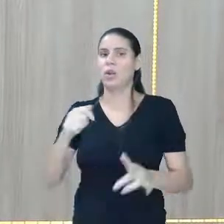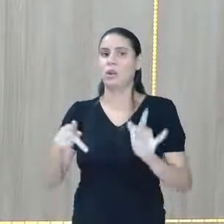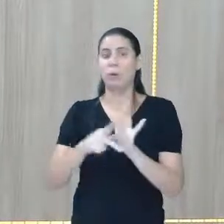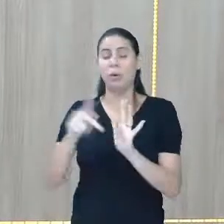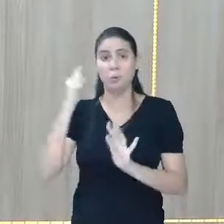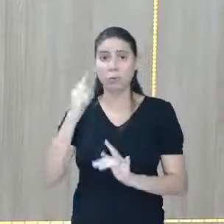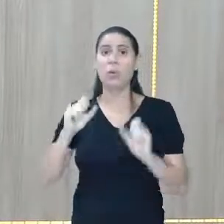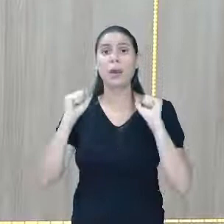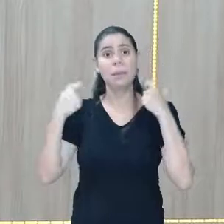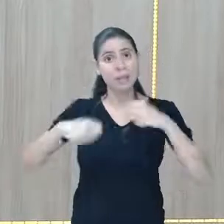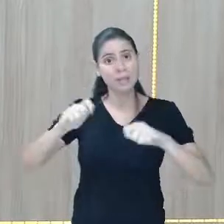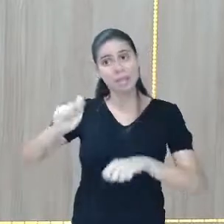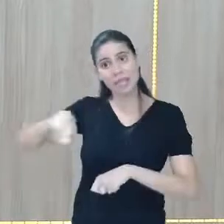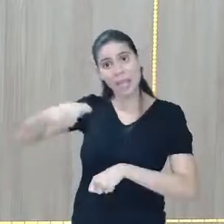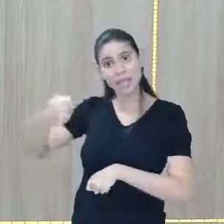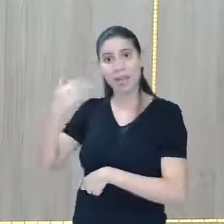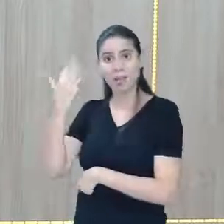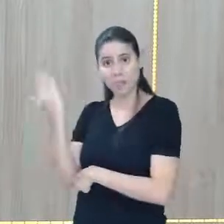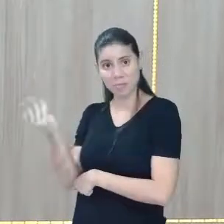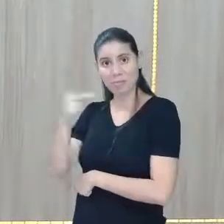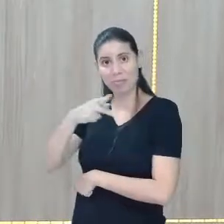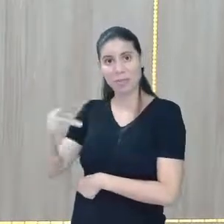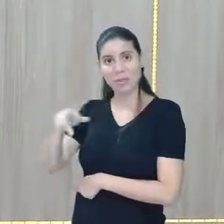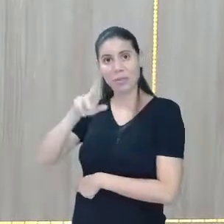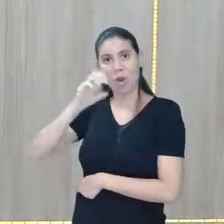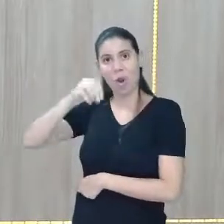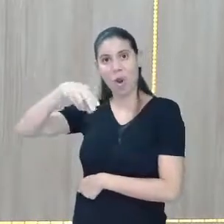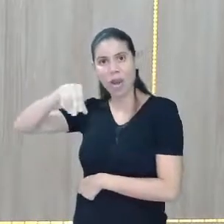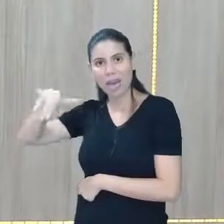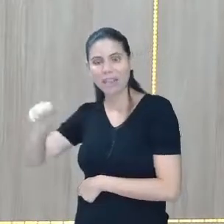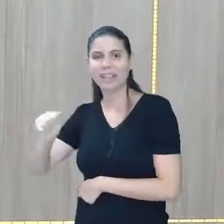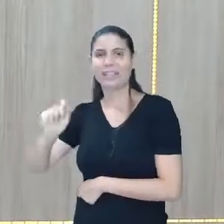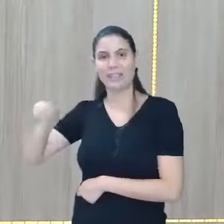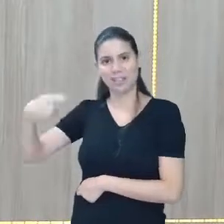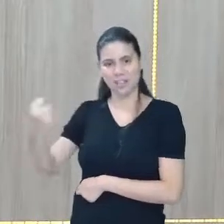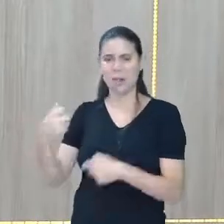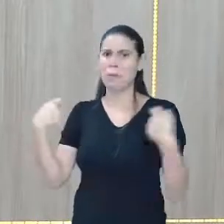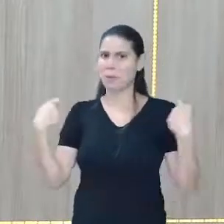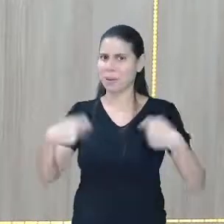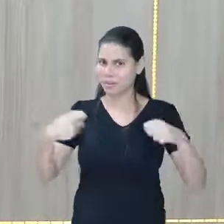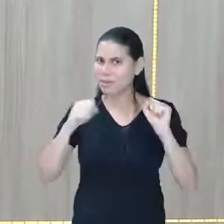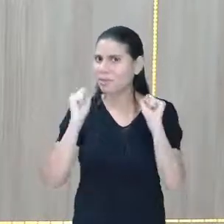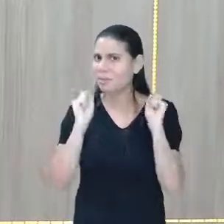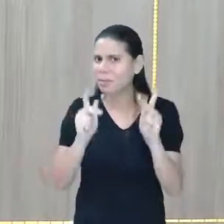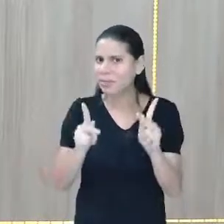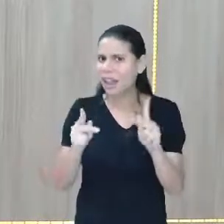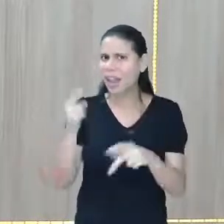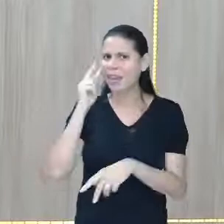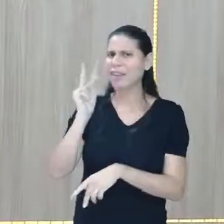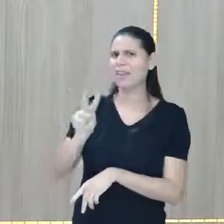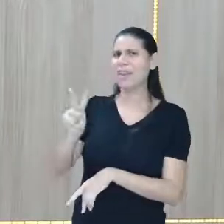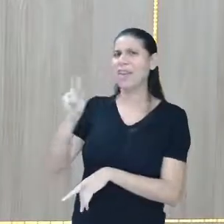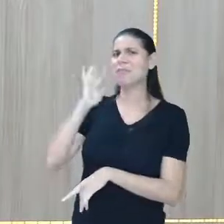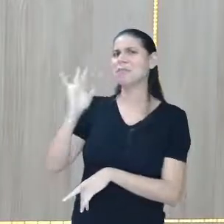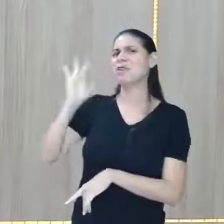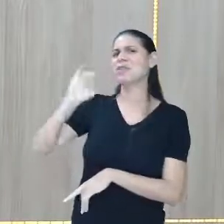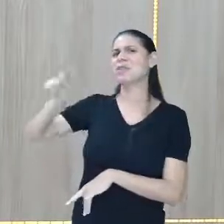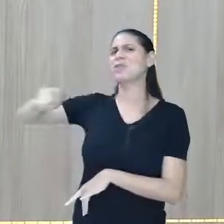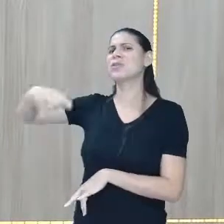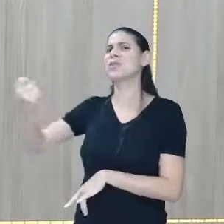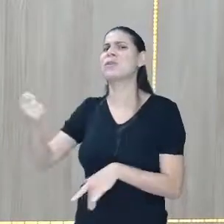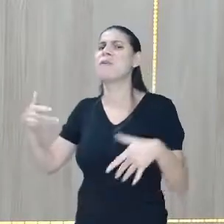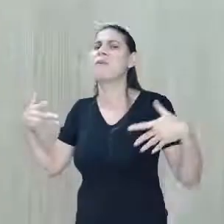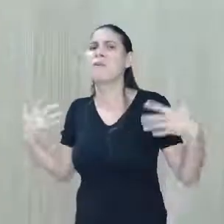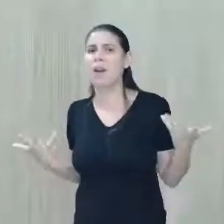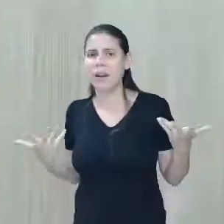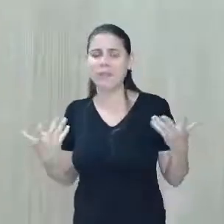esse apelido para o professor Rony aqui. Por favor, quem puder passar por aqui, dá as ordens, ó. Vai ver na cara dele, vai ter uma ideia do que vai fazer, qual apelido vai dar